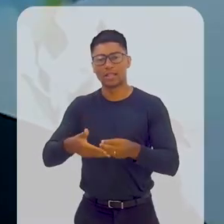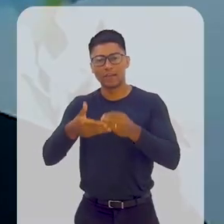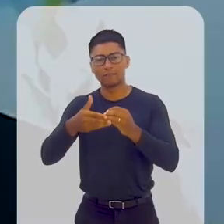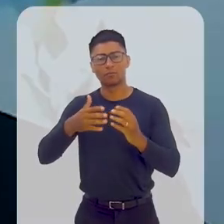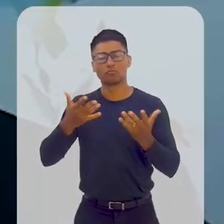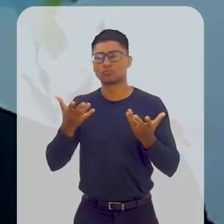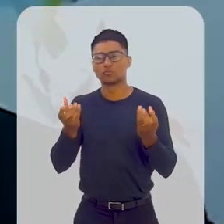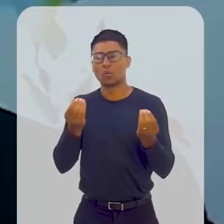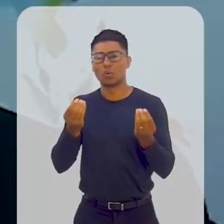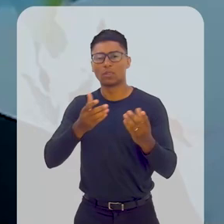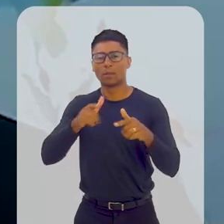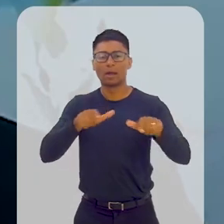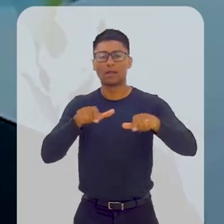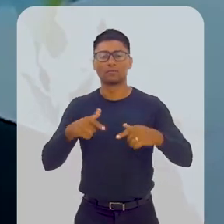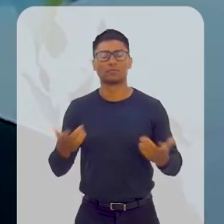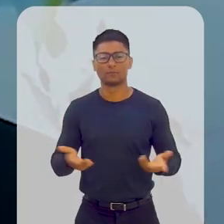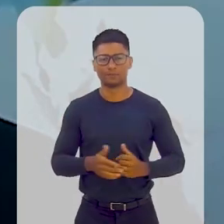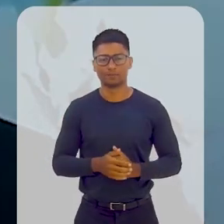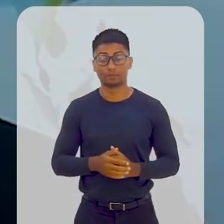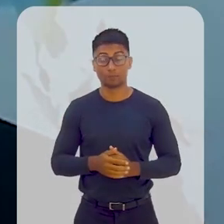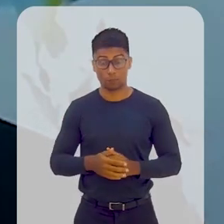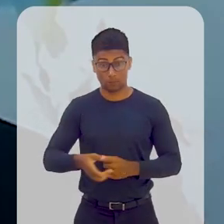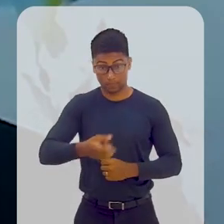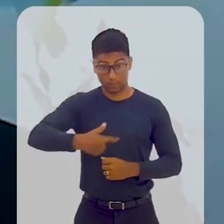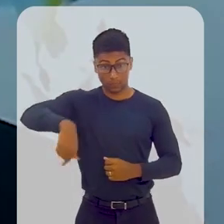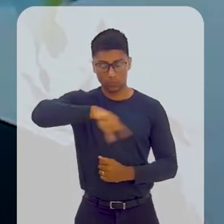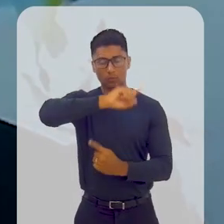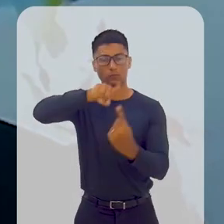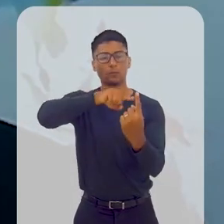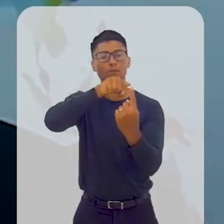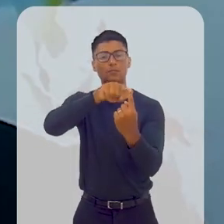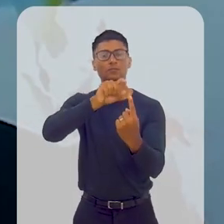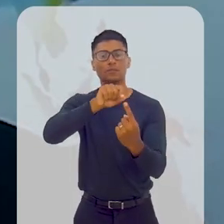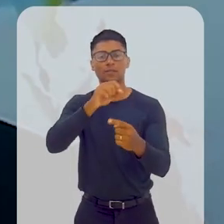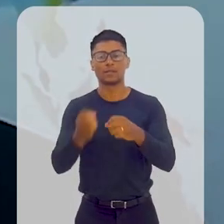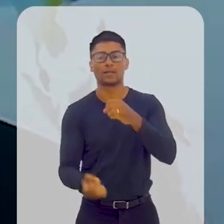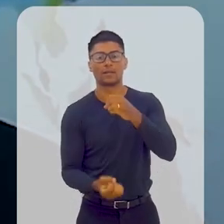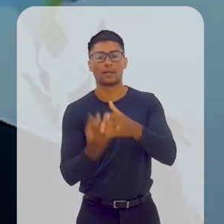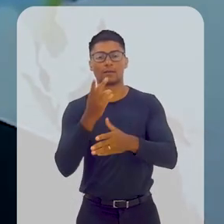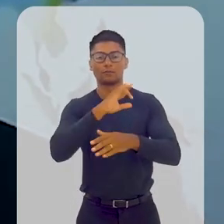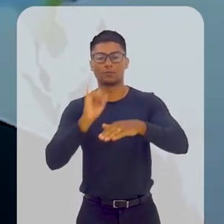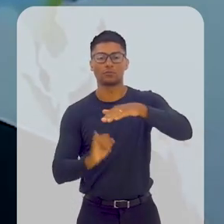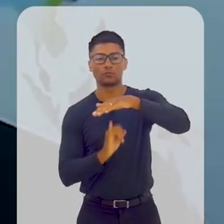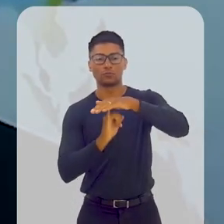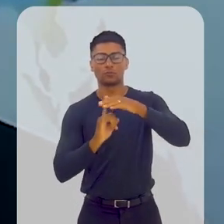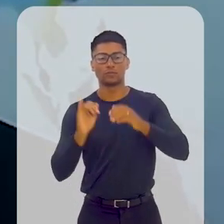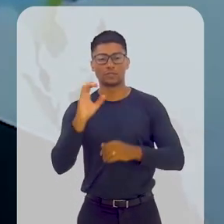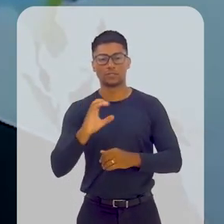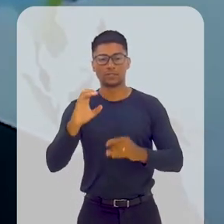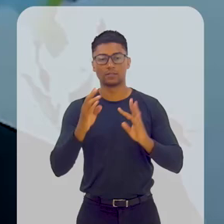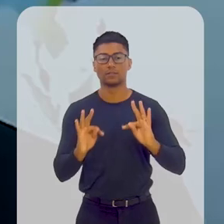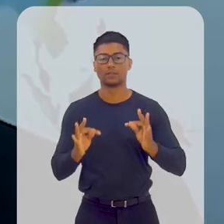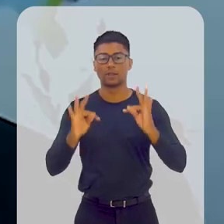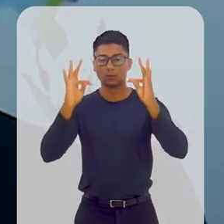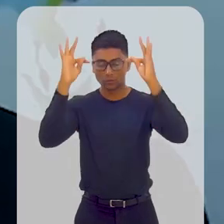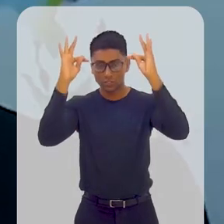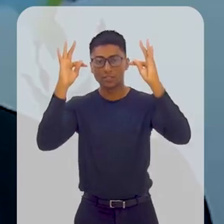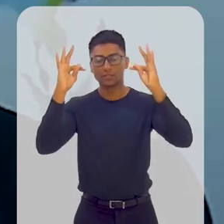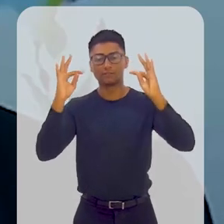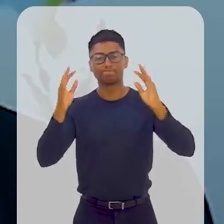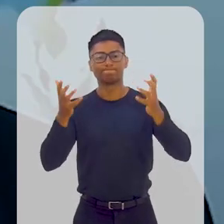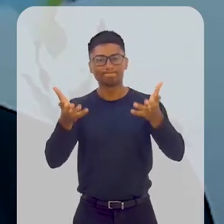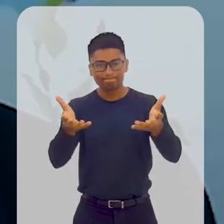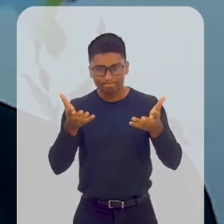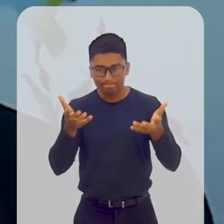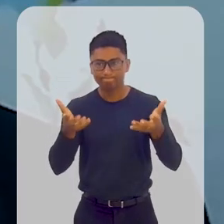Bem, o nosso objetivo foi criar um Instituto de Ciência e Tecnologia o mais amplo possível. Então,